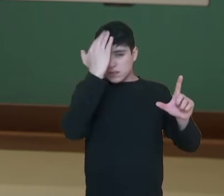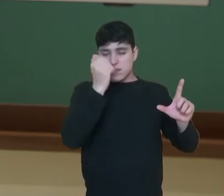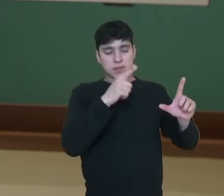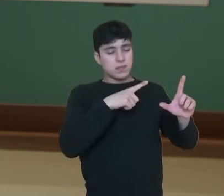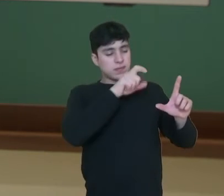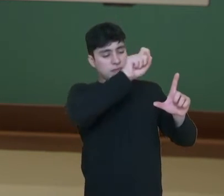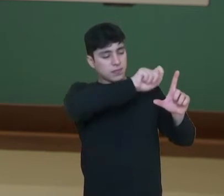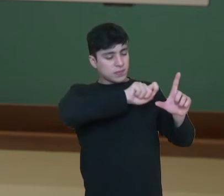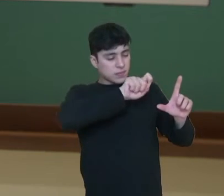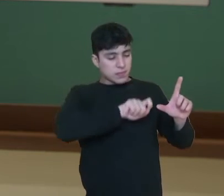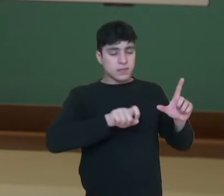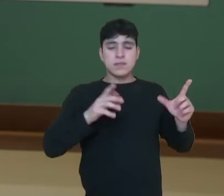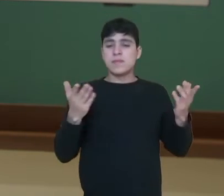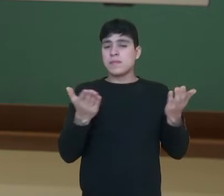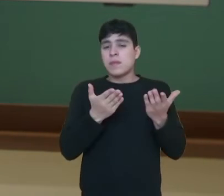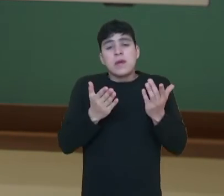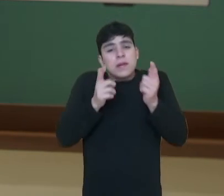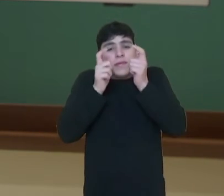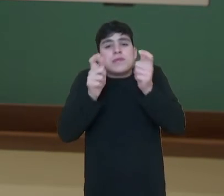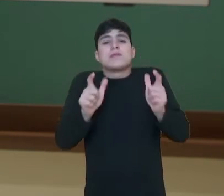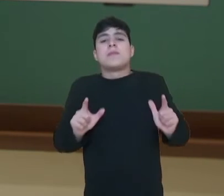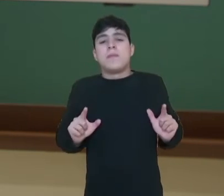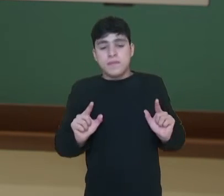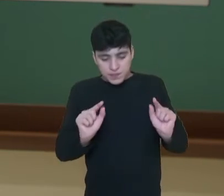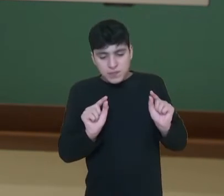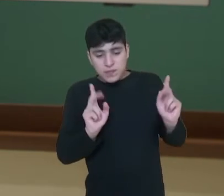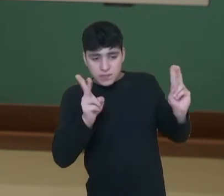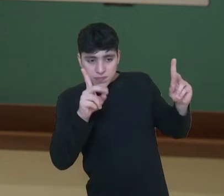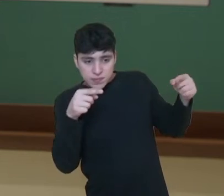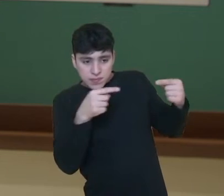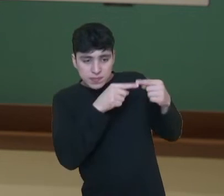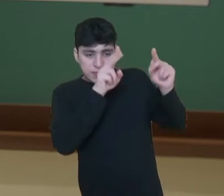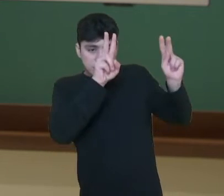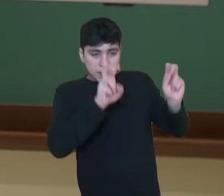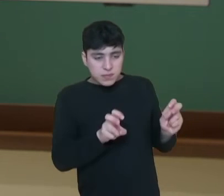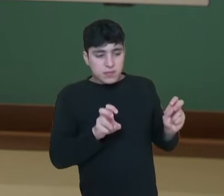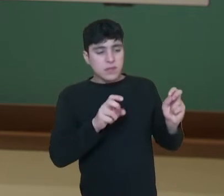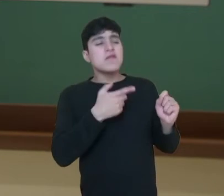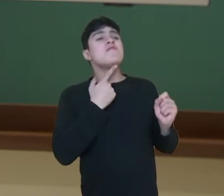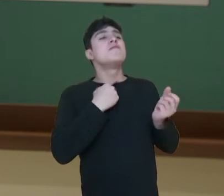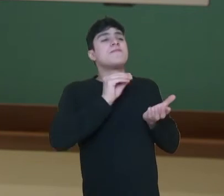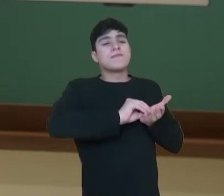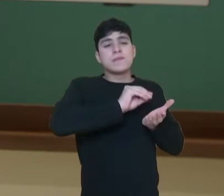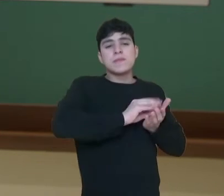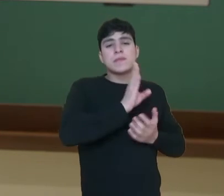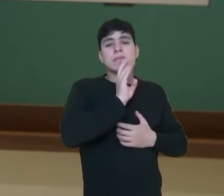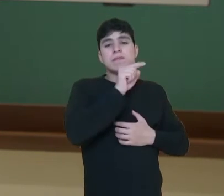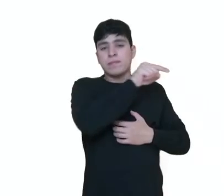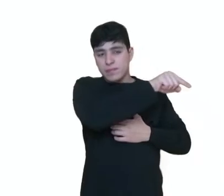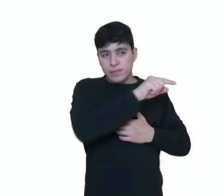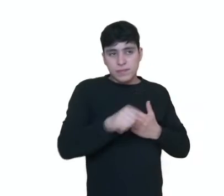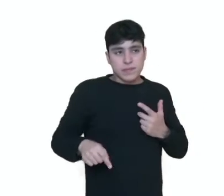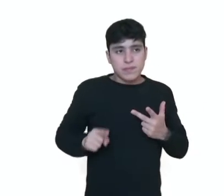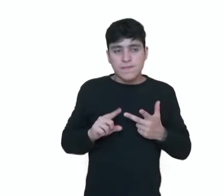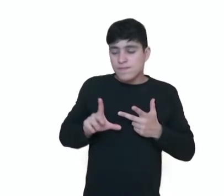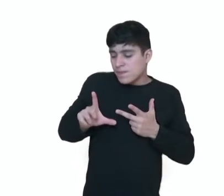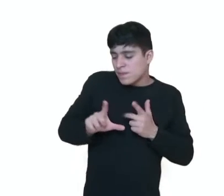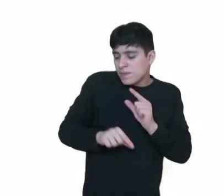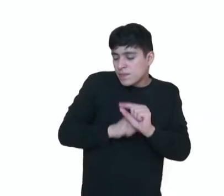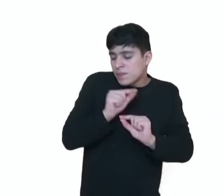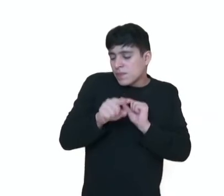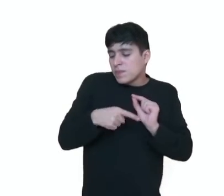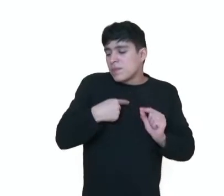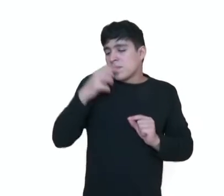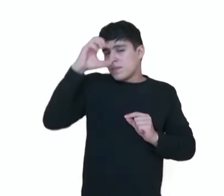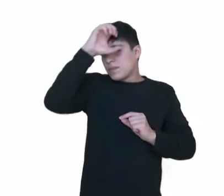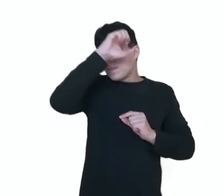agora você vai escrever seus interesses ainda naquele tema. O que mais você quer saber sobre aquilo. E na última, letra L, o que eu